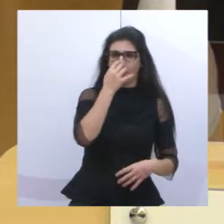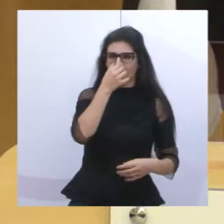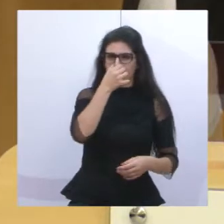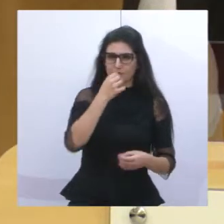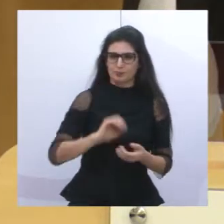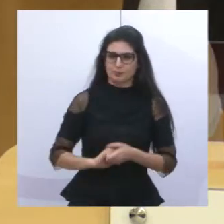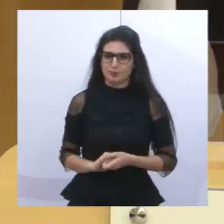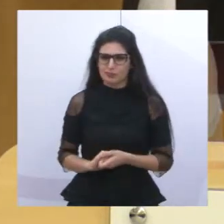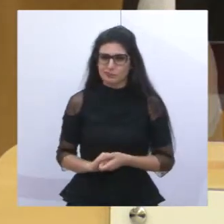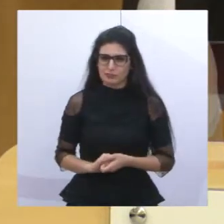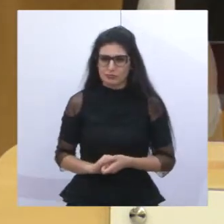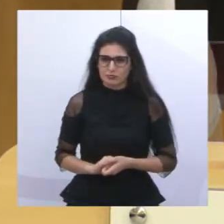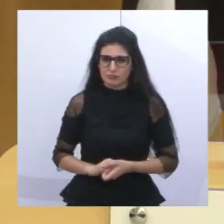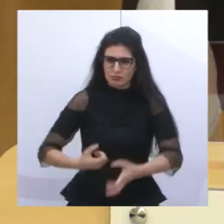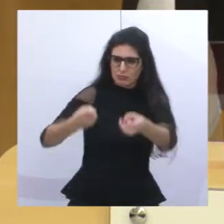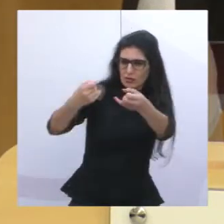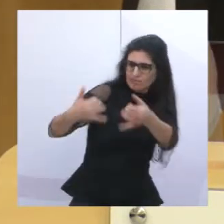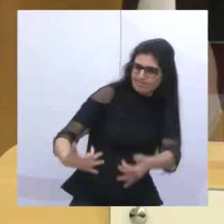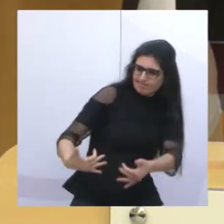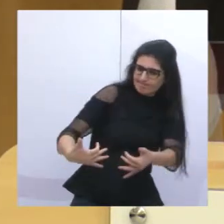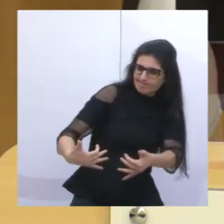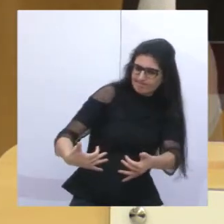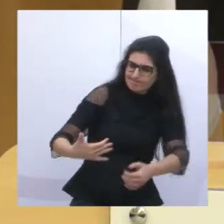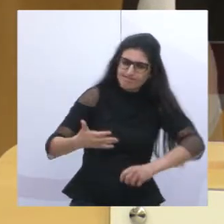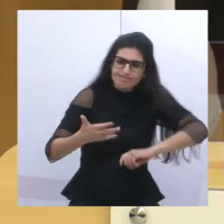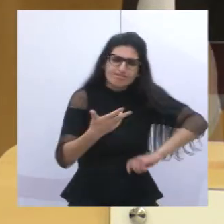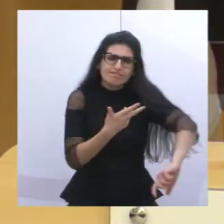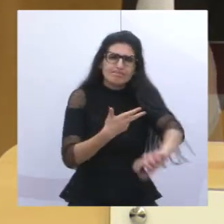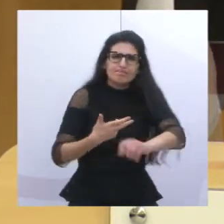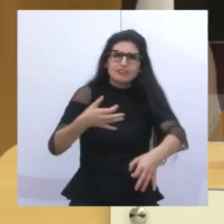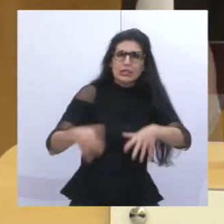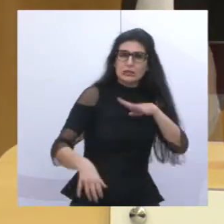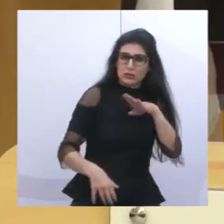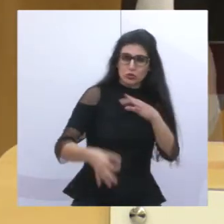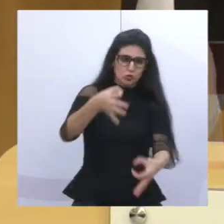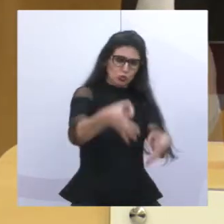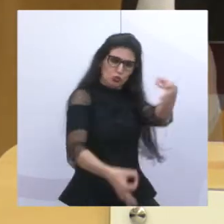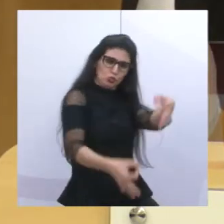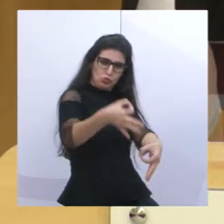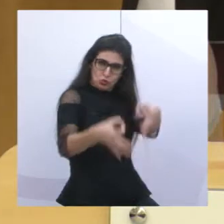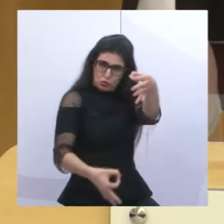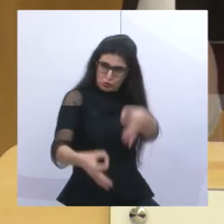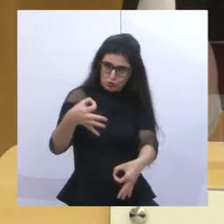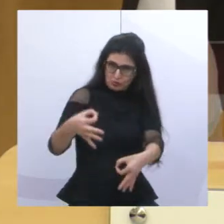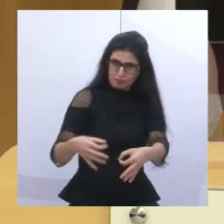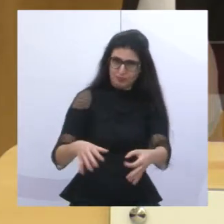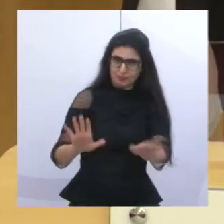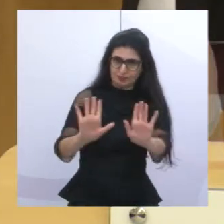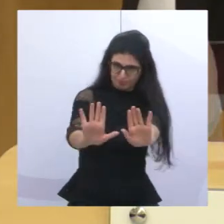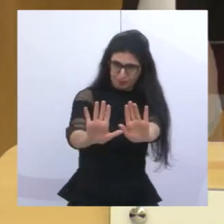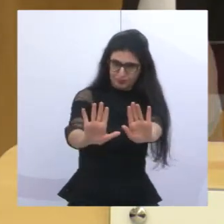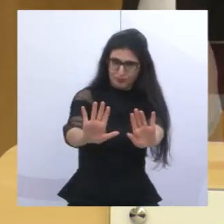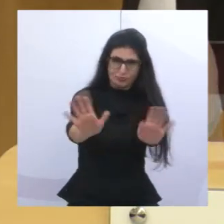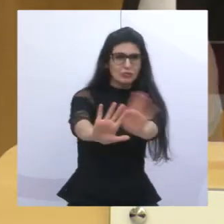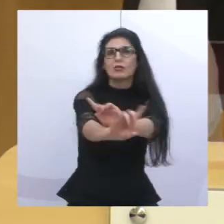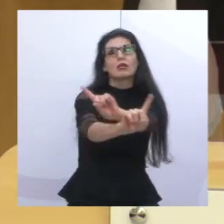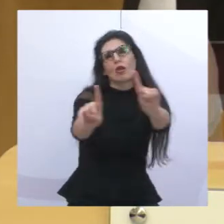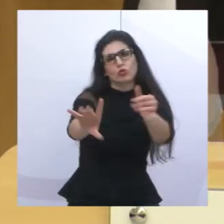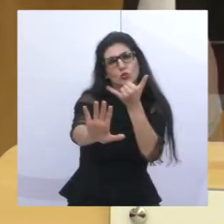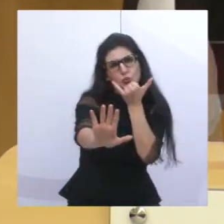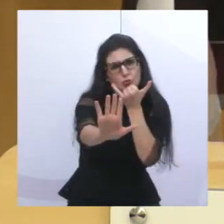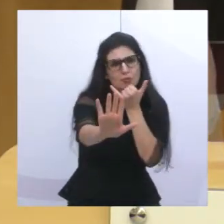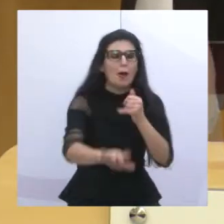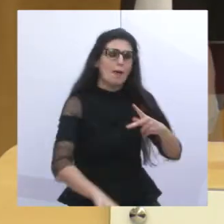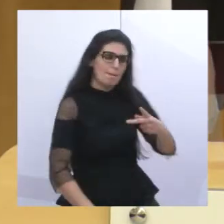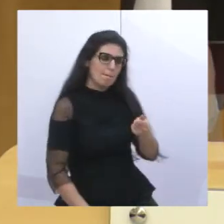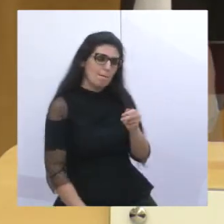justificativa apresentada pelo legislador municipal, ele trata o Paulinho como nobre legislador,